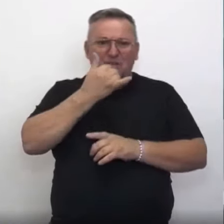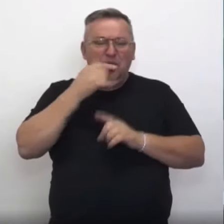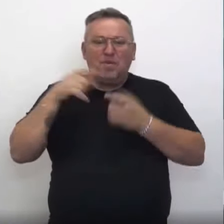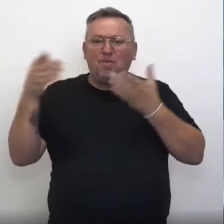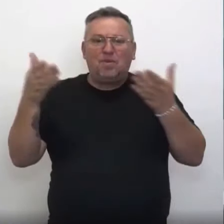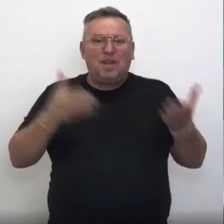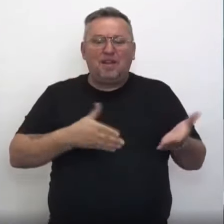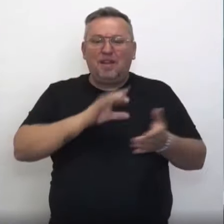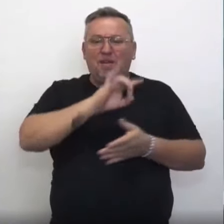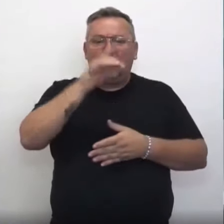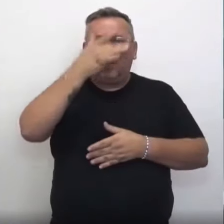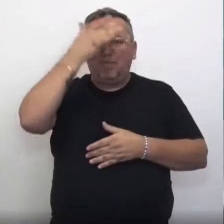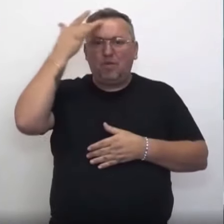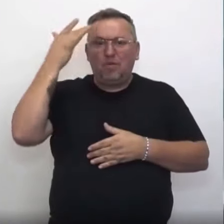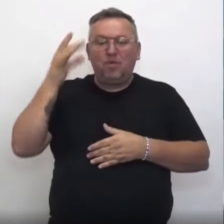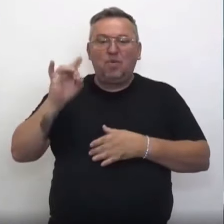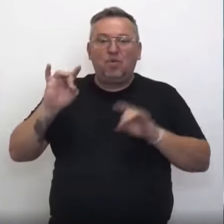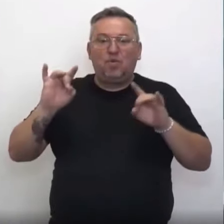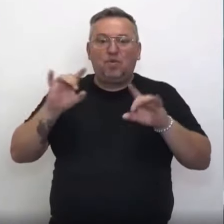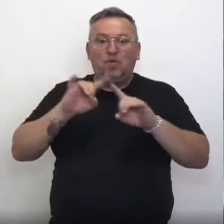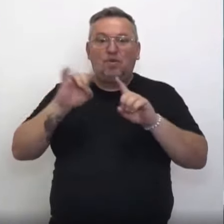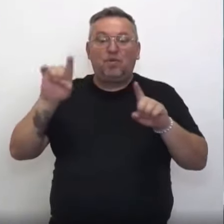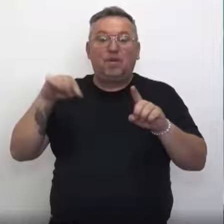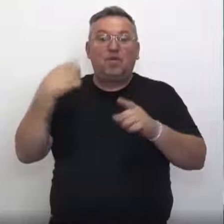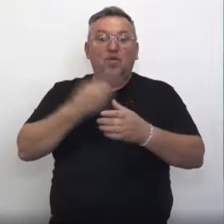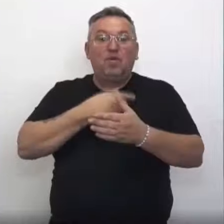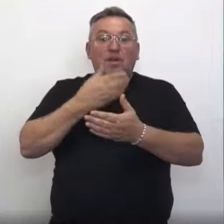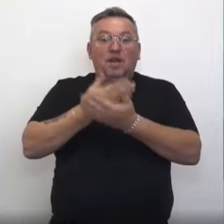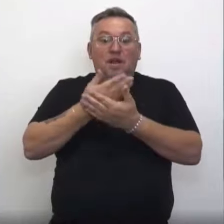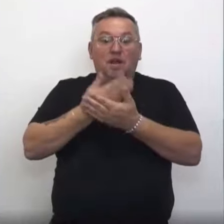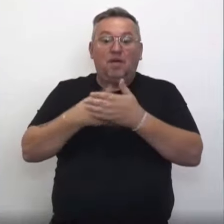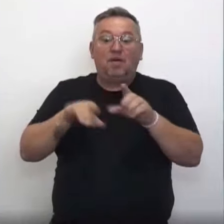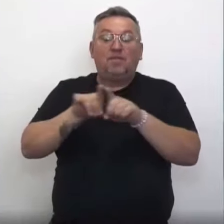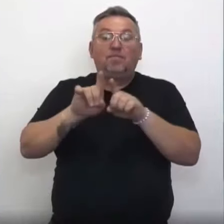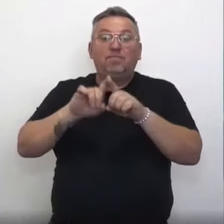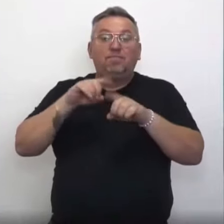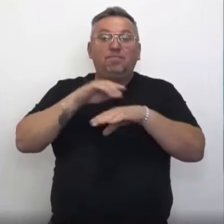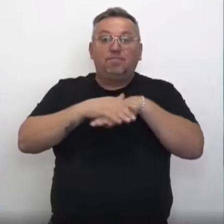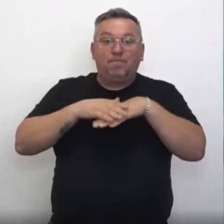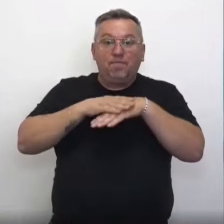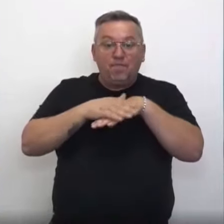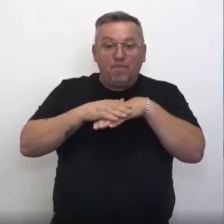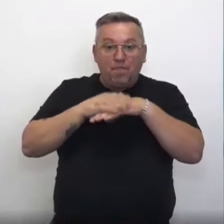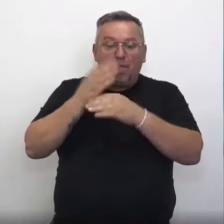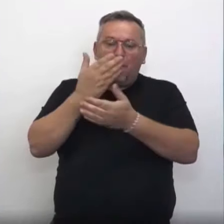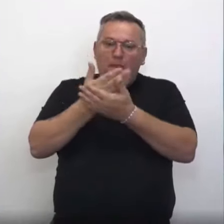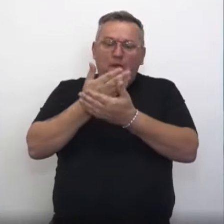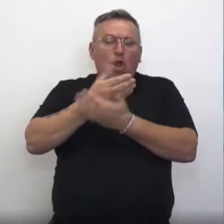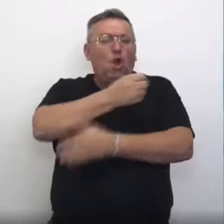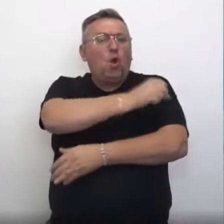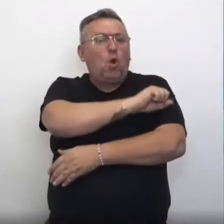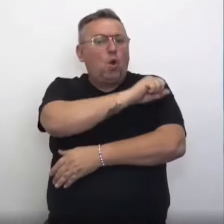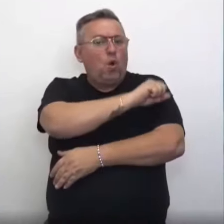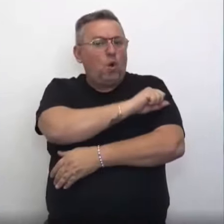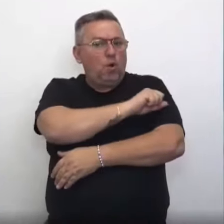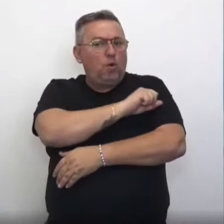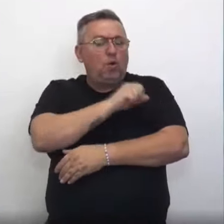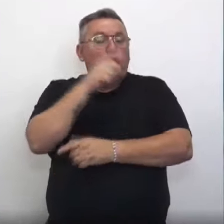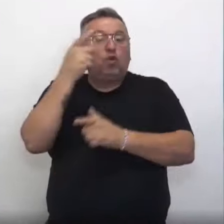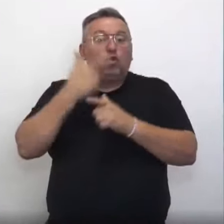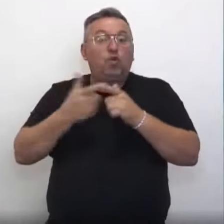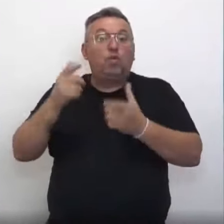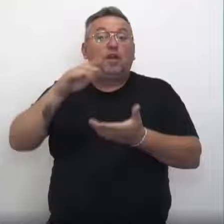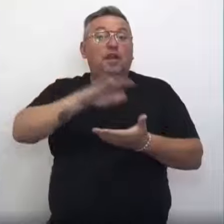trazendo gente muito chique aqui para nossa aula. E nós conversamos, professor, nessa aula aqui do oitavo ano, muito sobre